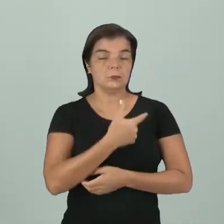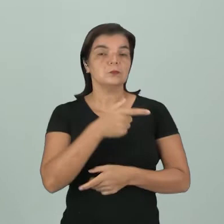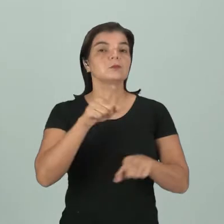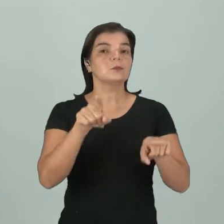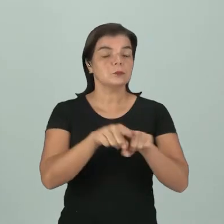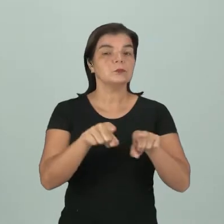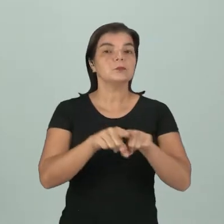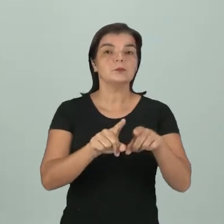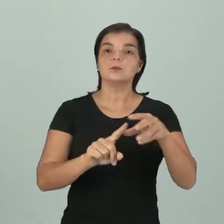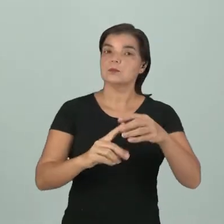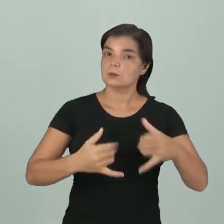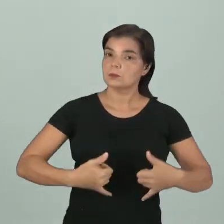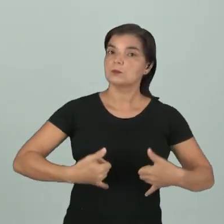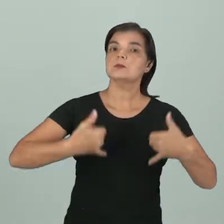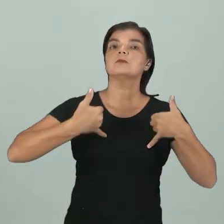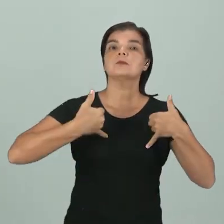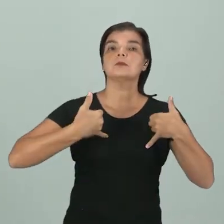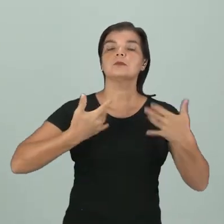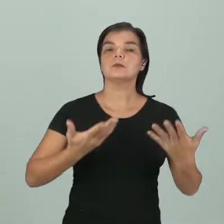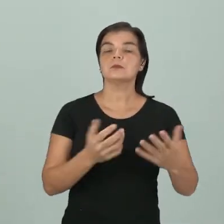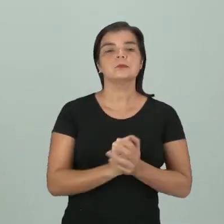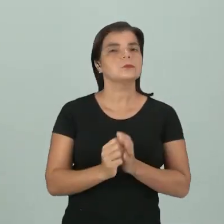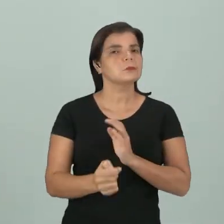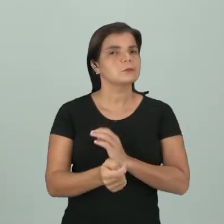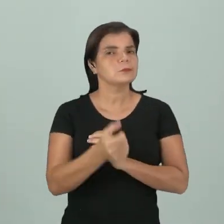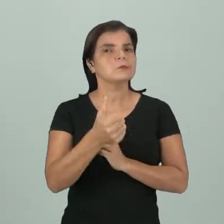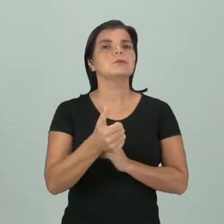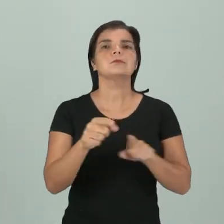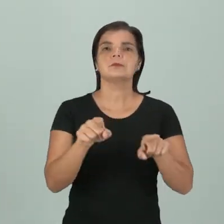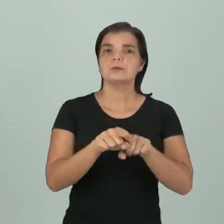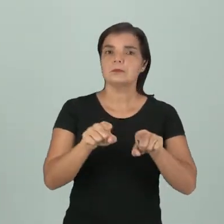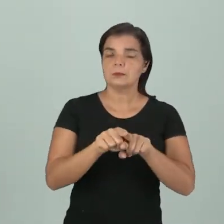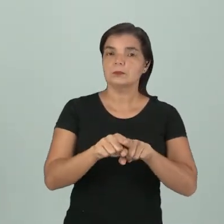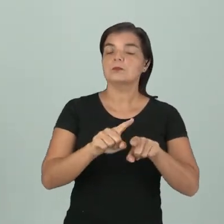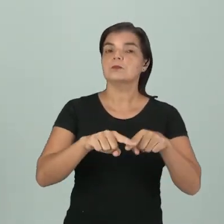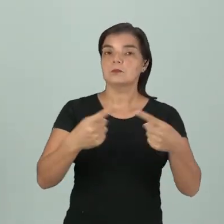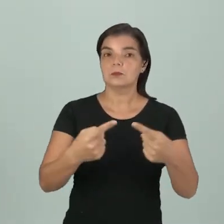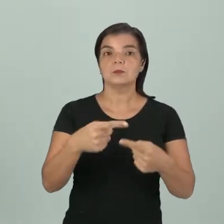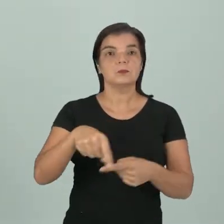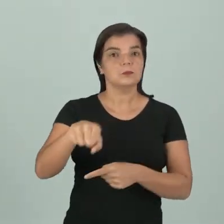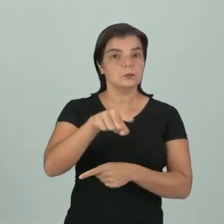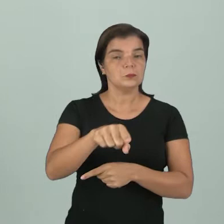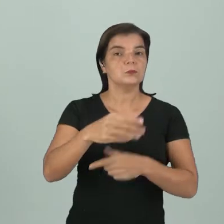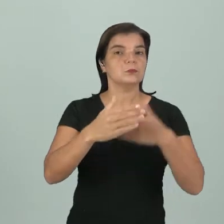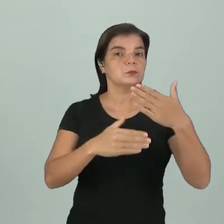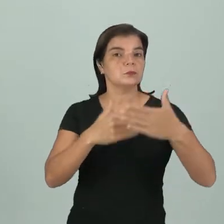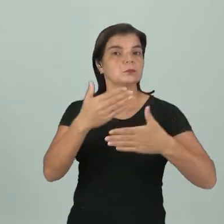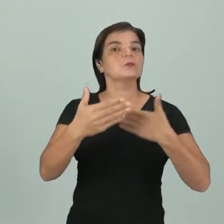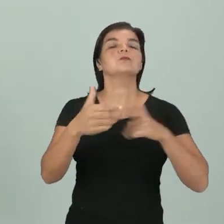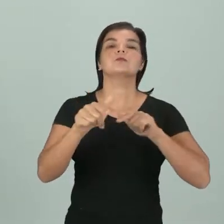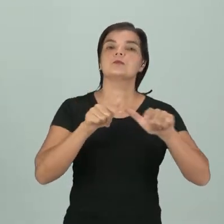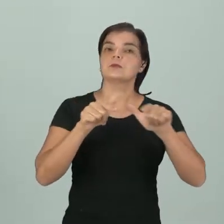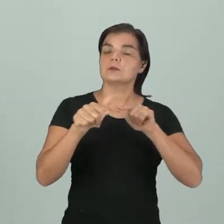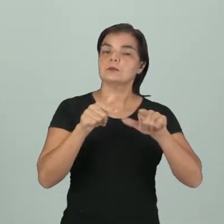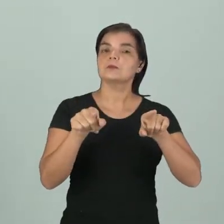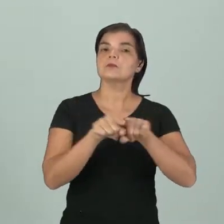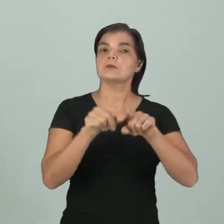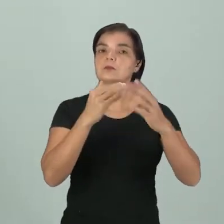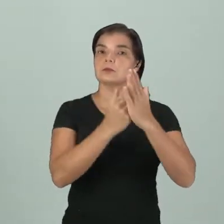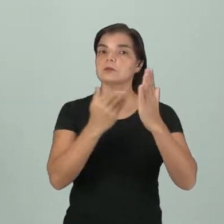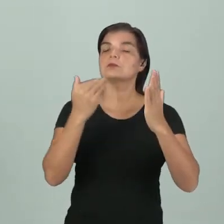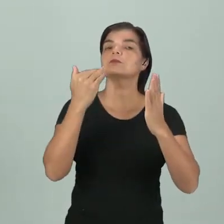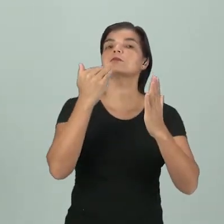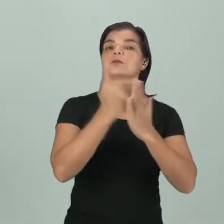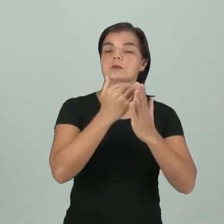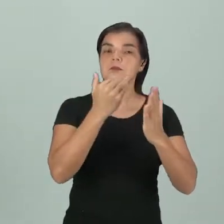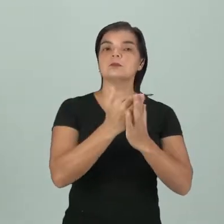é um motivo de muito orgulho. É quase que uma carta emancipatória. Quando você passa a trabalhar, você passa a